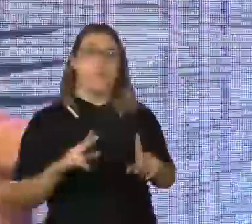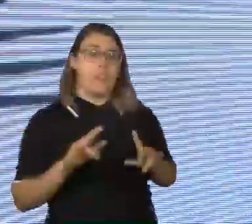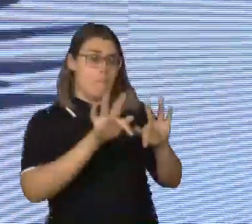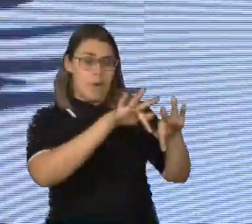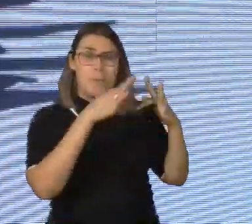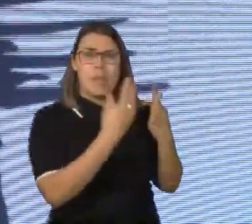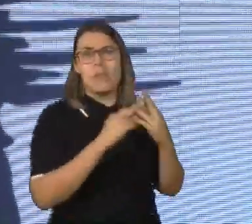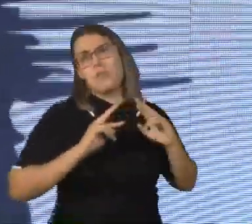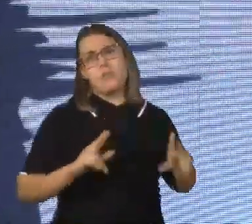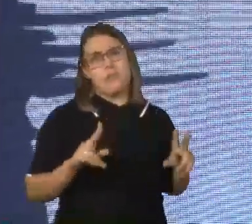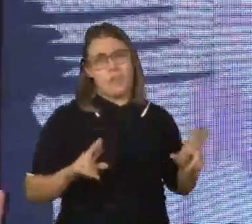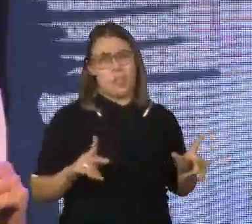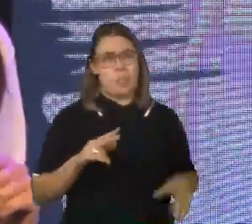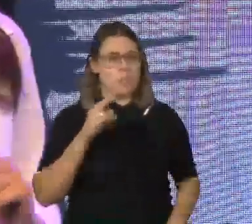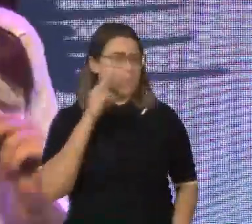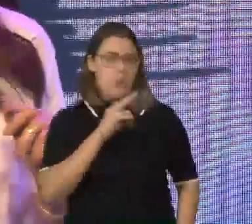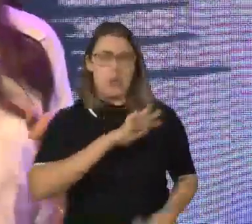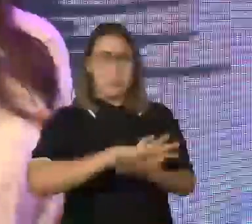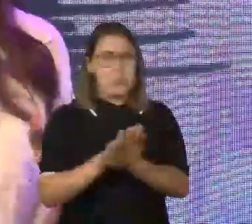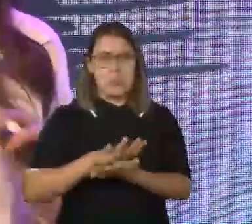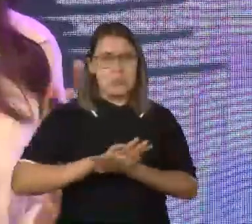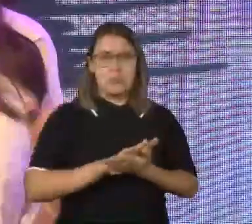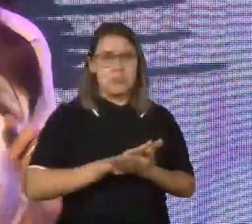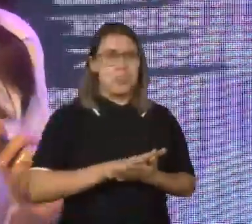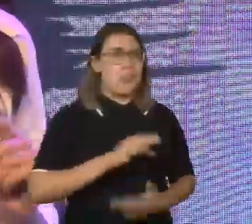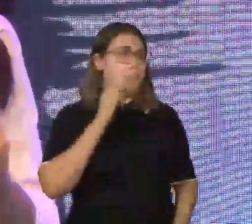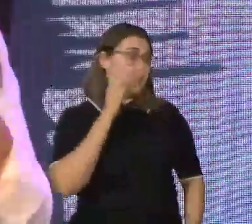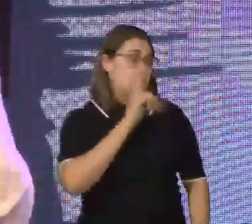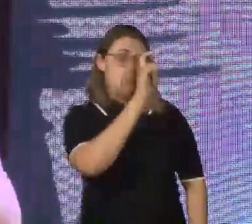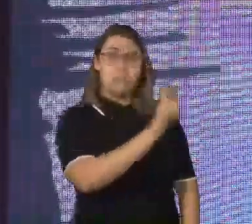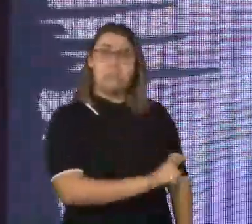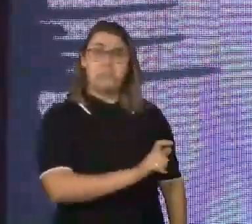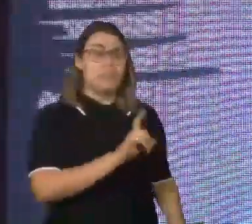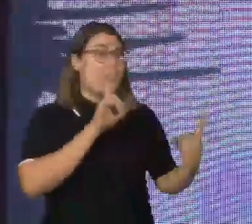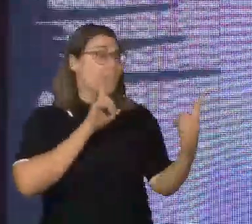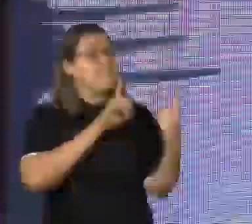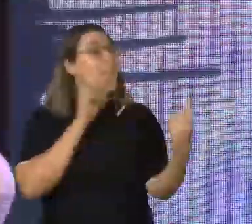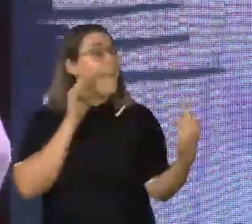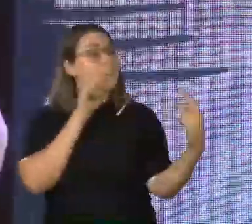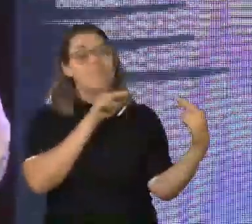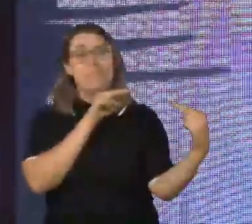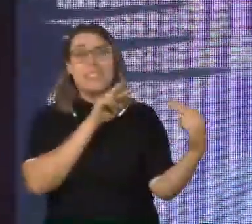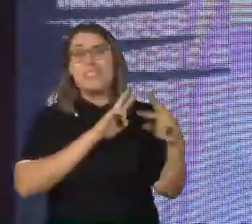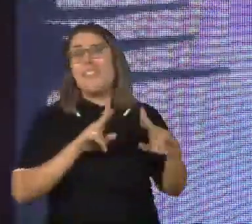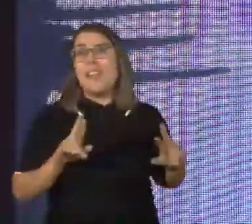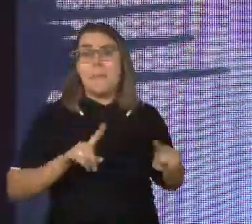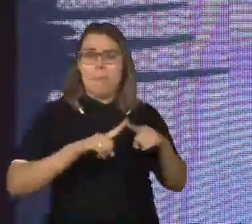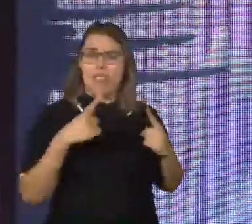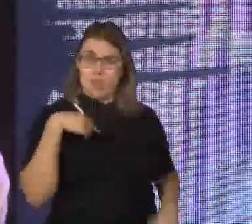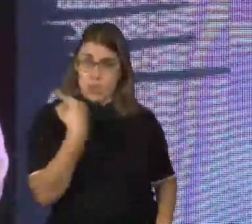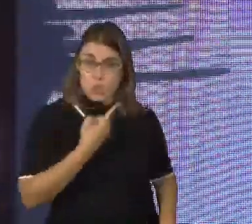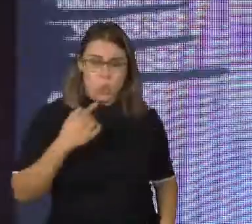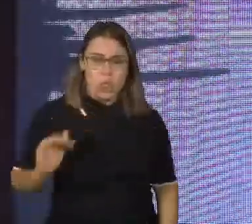familiar diferente do dela com preconceito. Ela enxerga única e exclusivamente como mais uma diferença. Mas se nós,